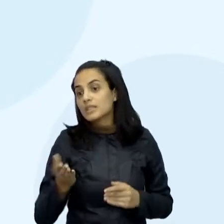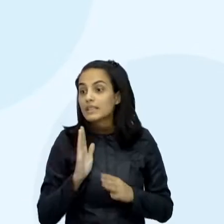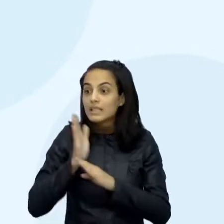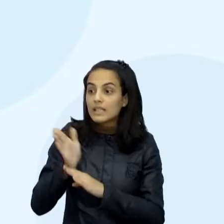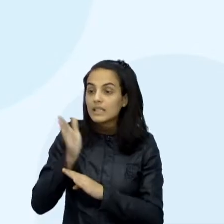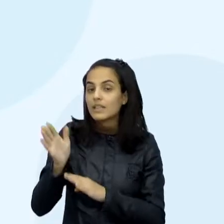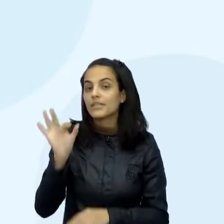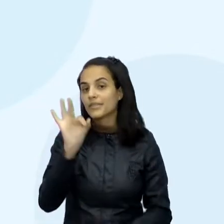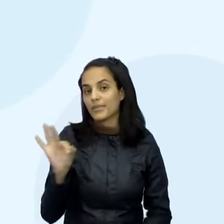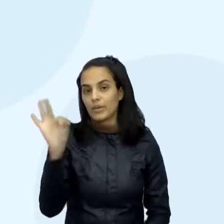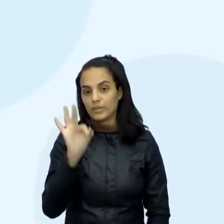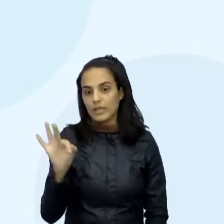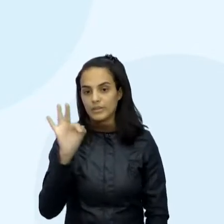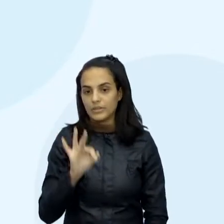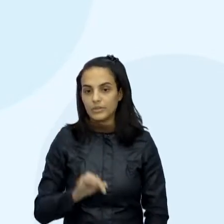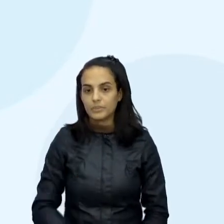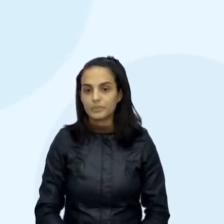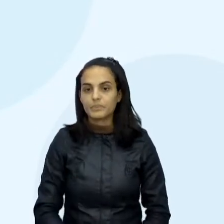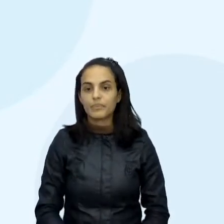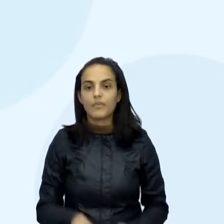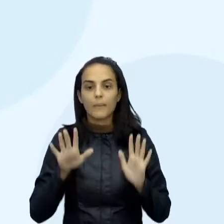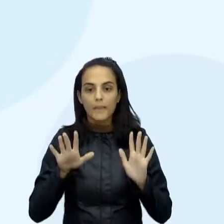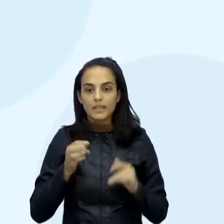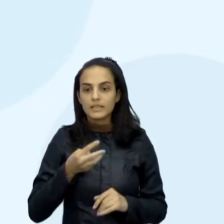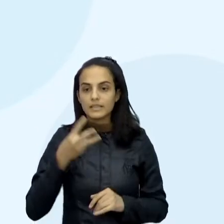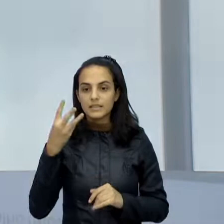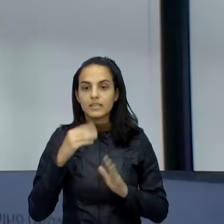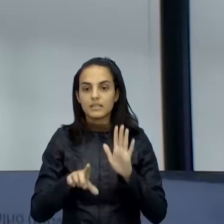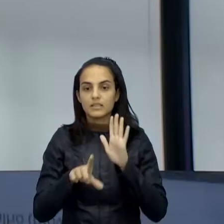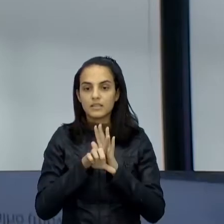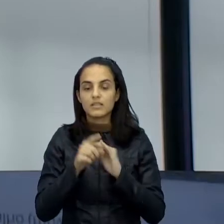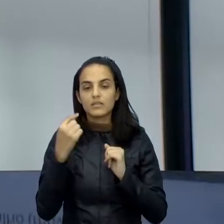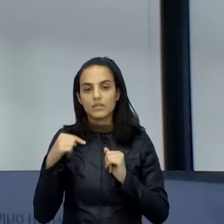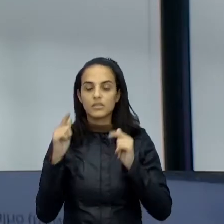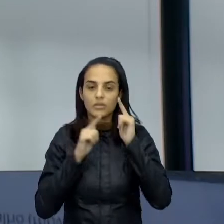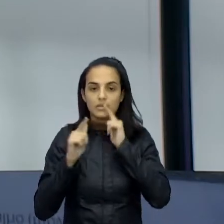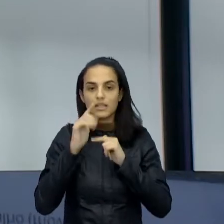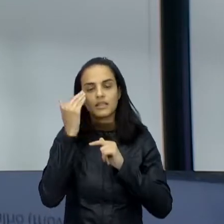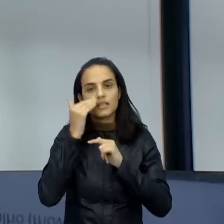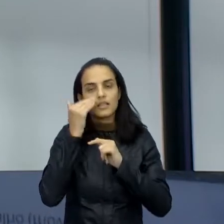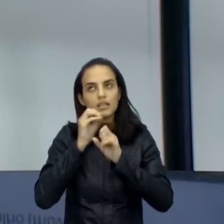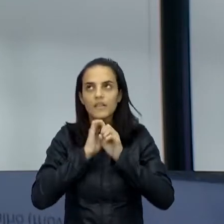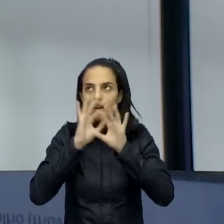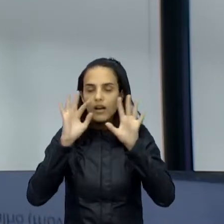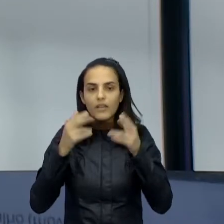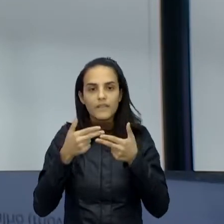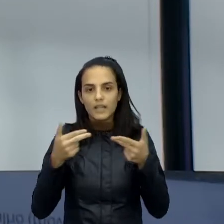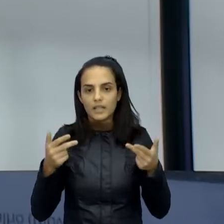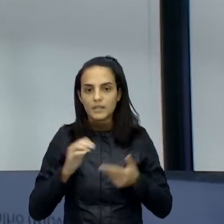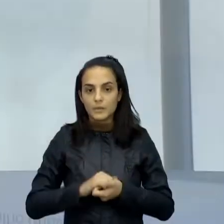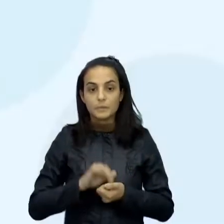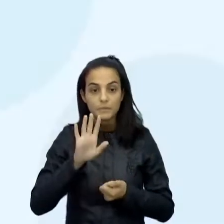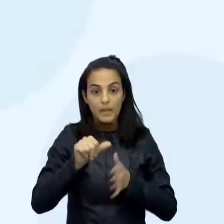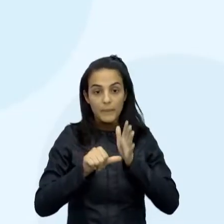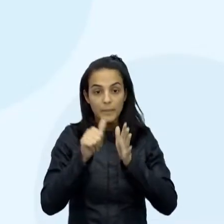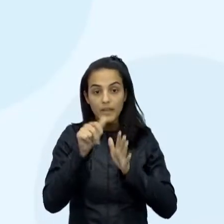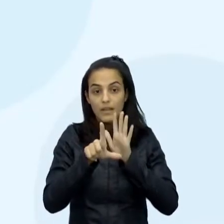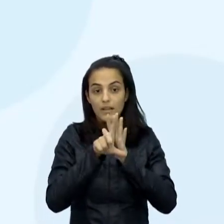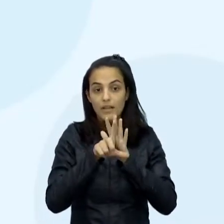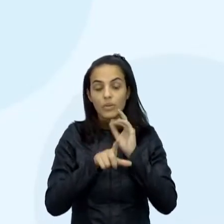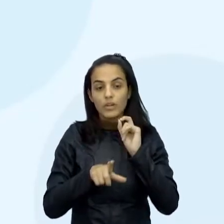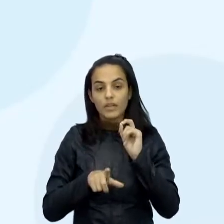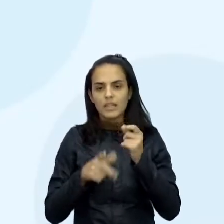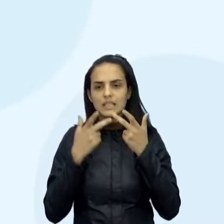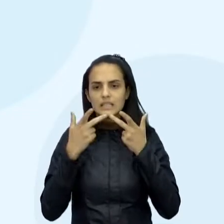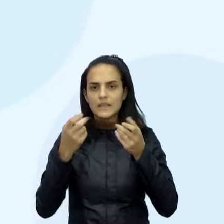frequentar a universidade. Mas com essas 3 leis a gente consegue entender várias coisas. Por exemplo, a primeira lei da termodinâmica fala